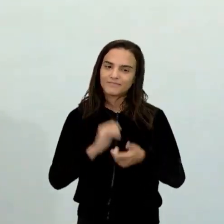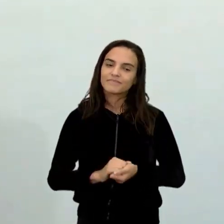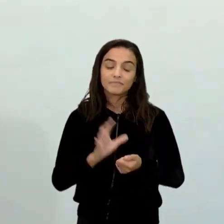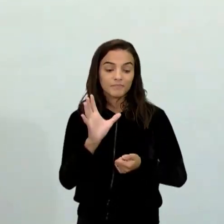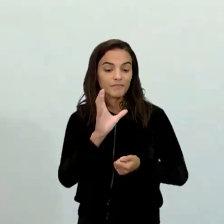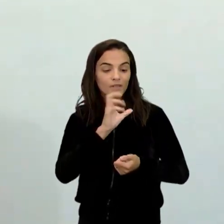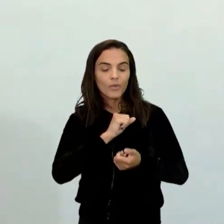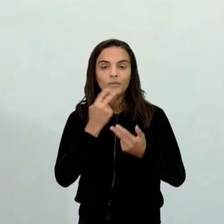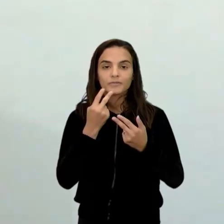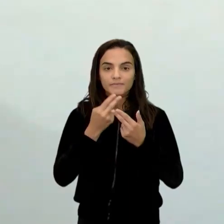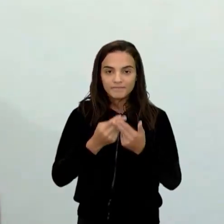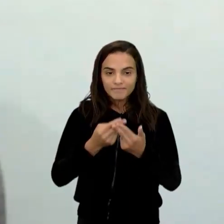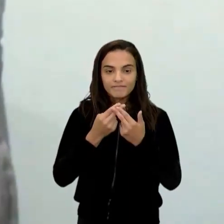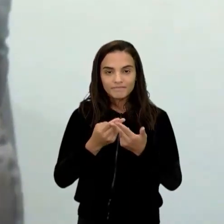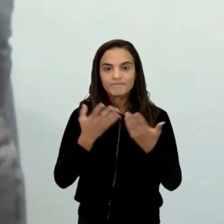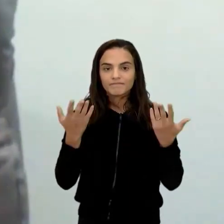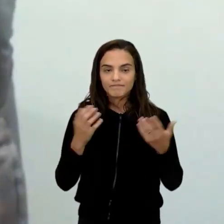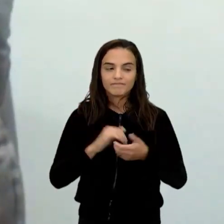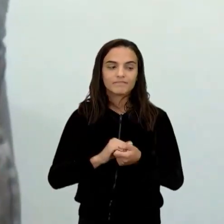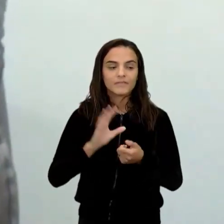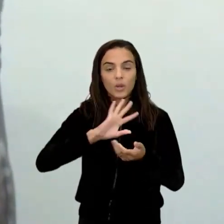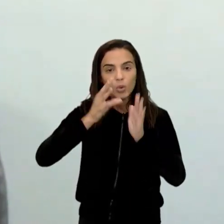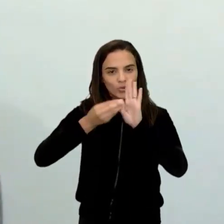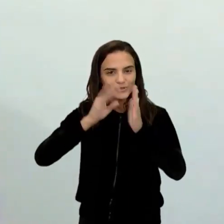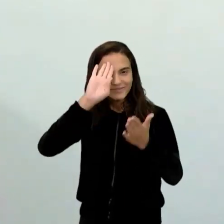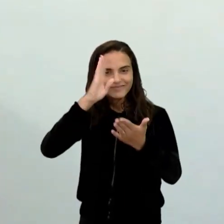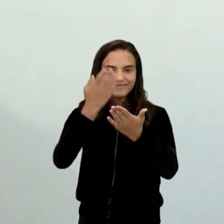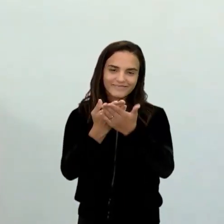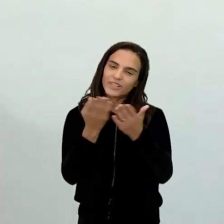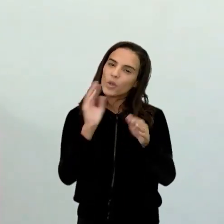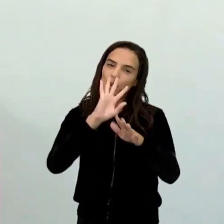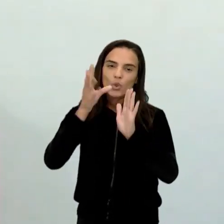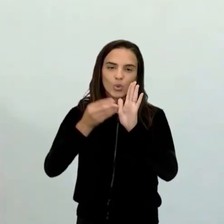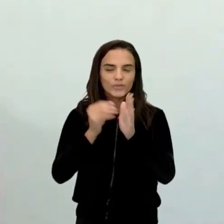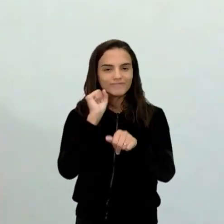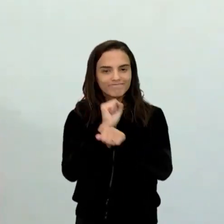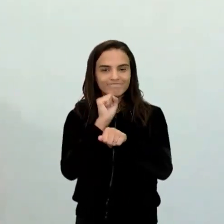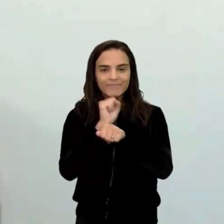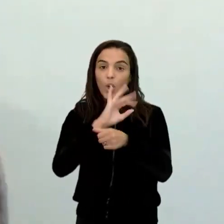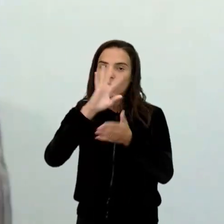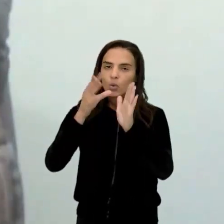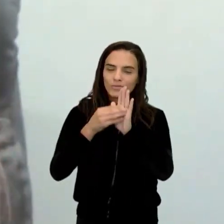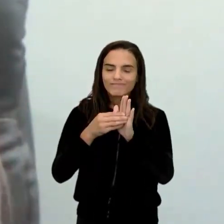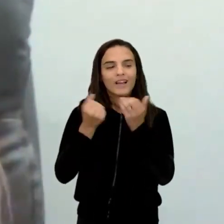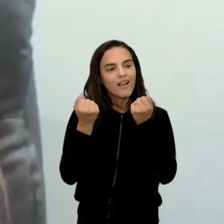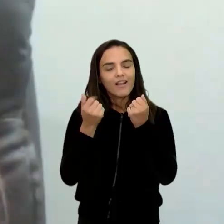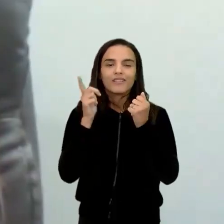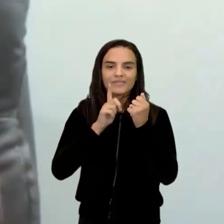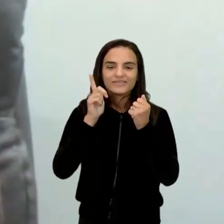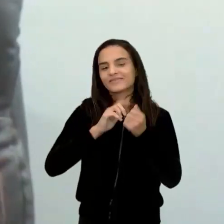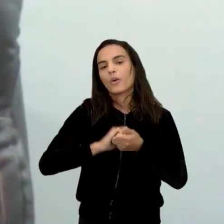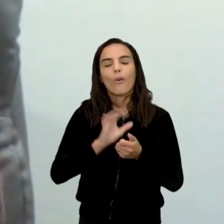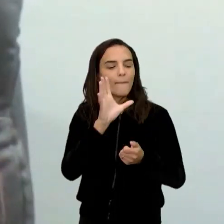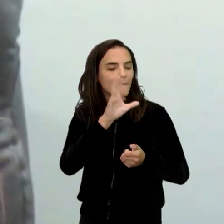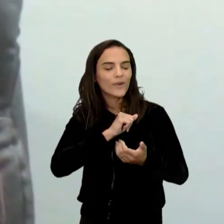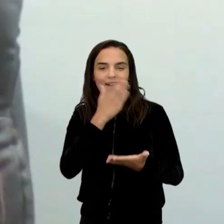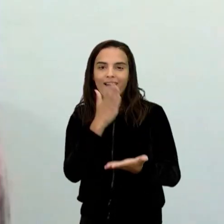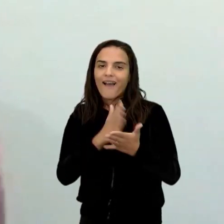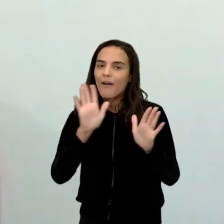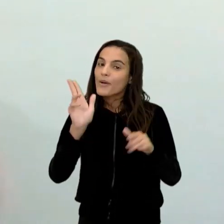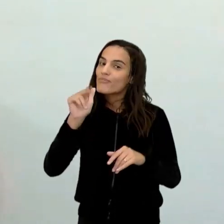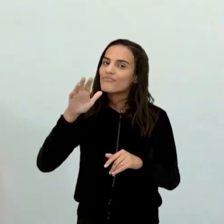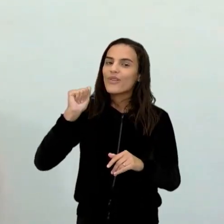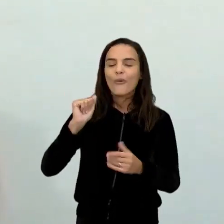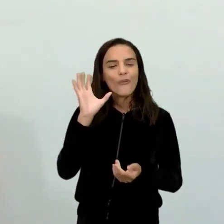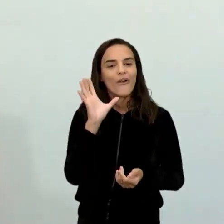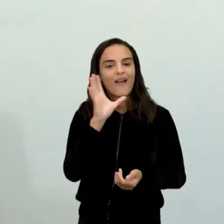amor paciente, benigno, que tudo crê, tudo espera, tudo suporta. Um amor que jamais acaba. Um amor que